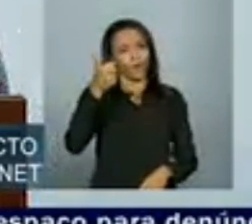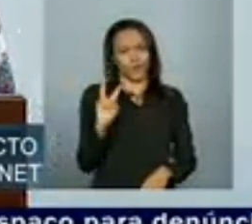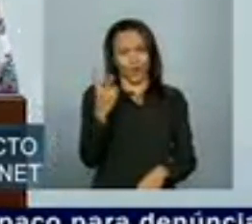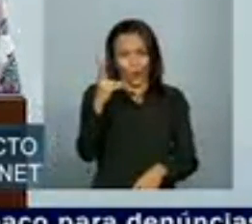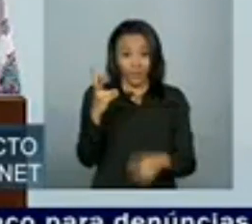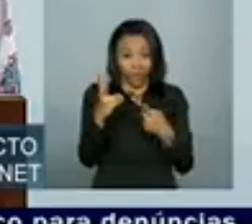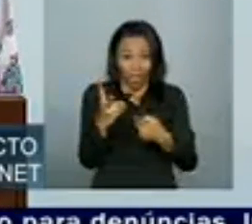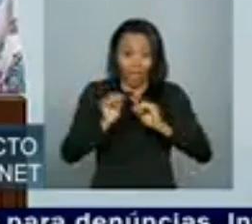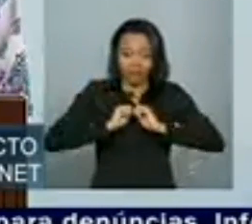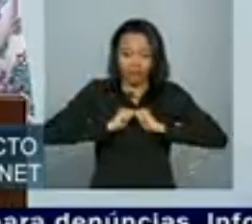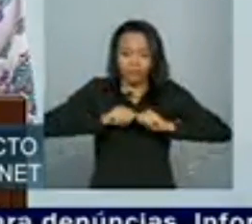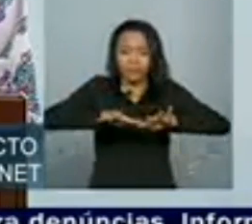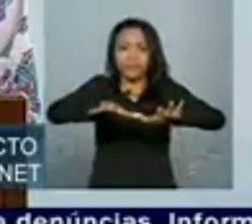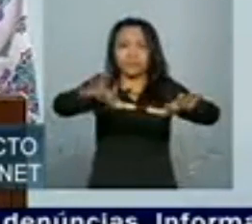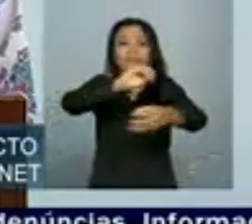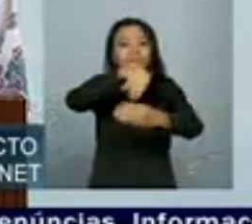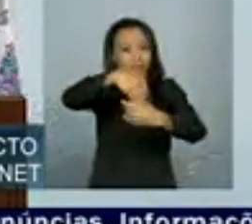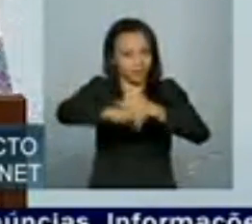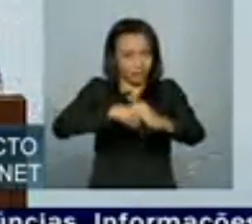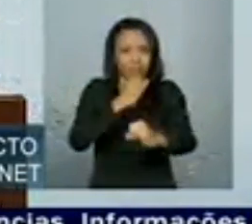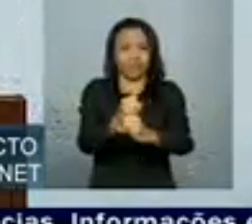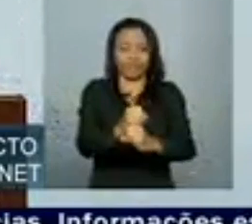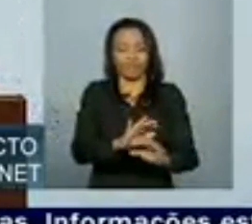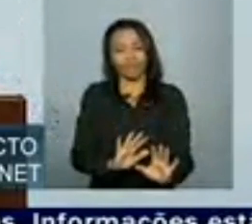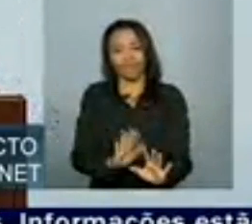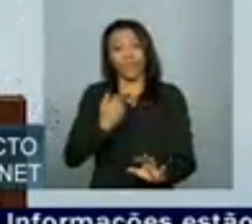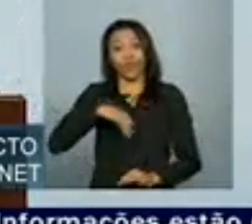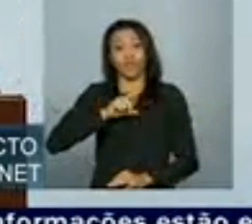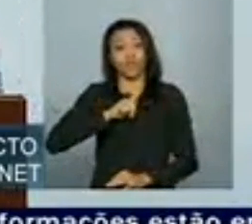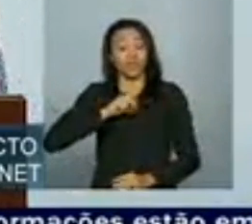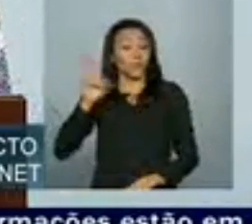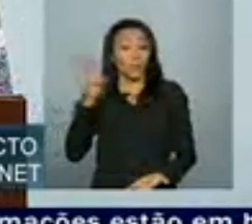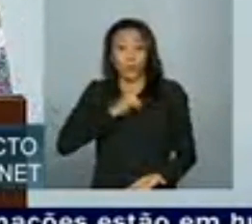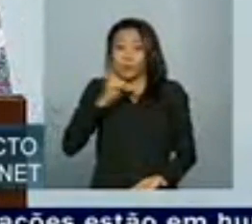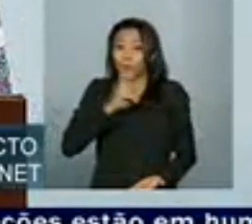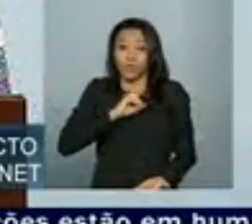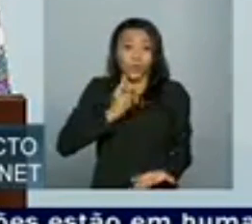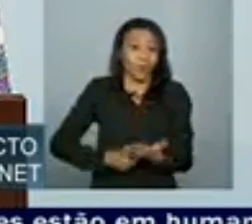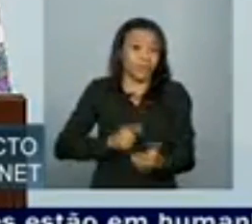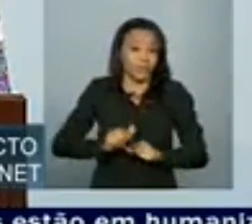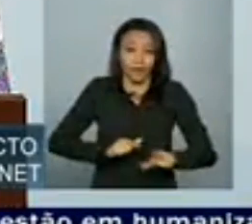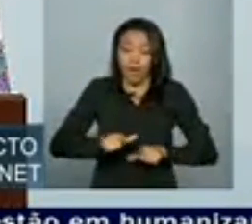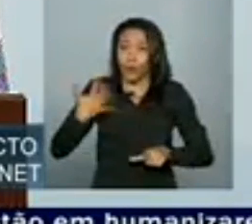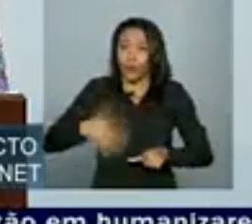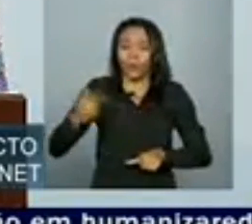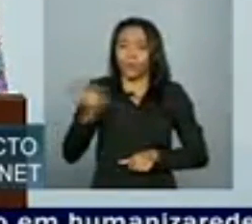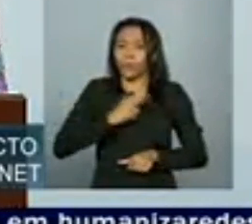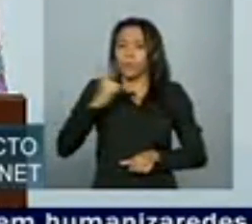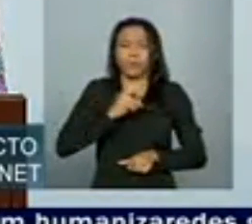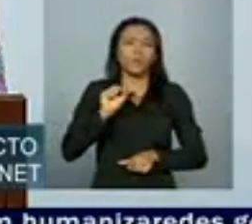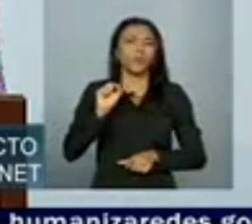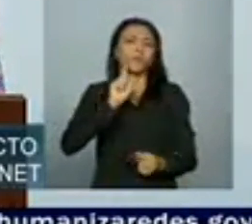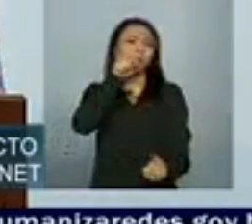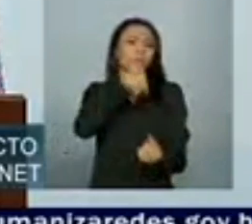manifestem. Nós temos uma tarefa urgente e desafiadora, que é conciliar